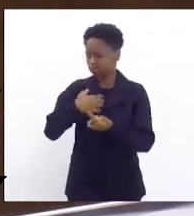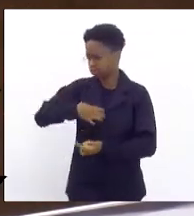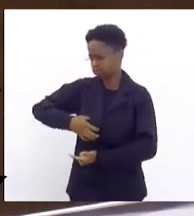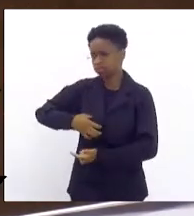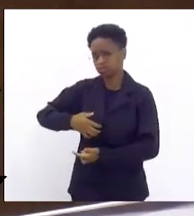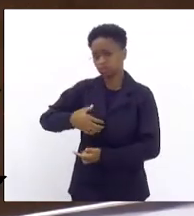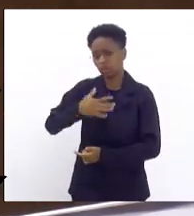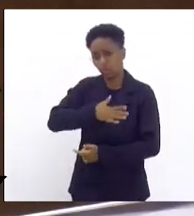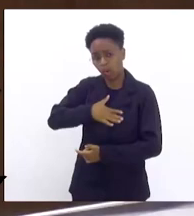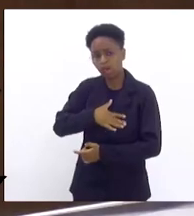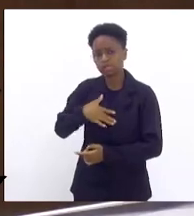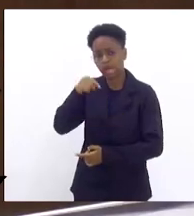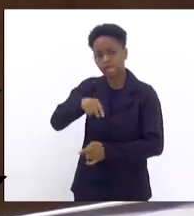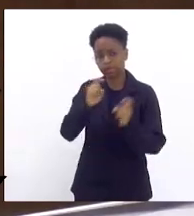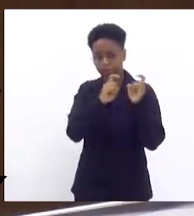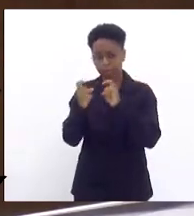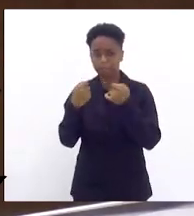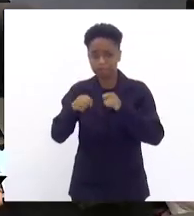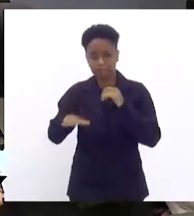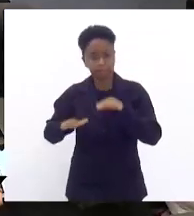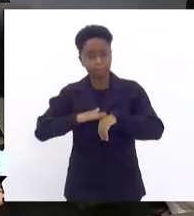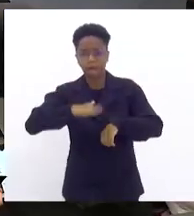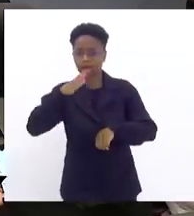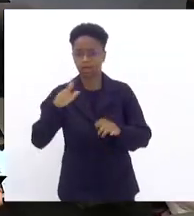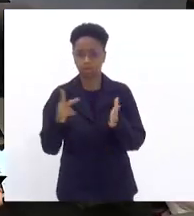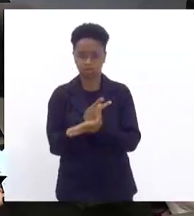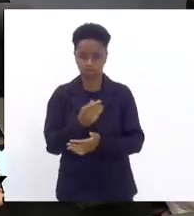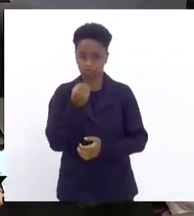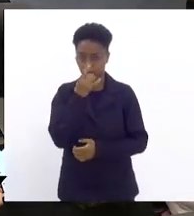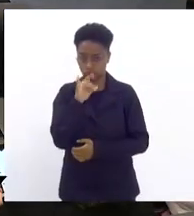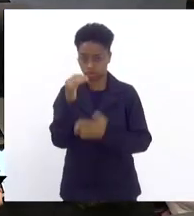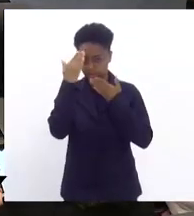que tenha mais. Muito obrigado, deputado. Bom dia.